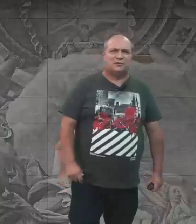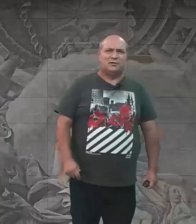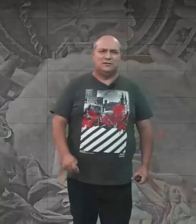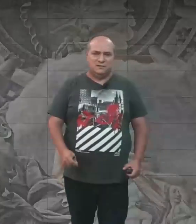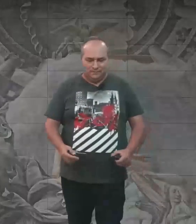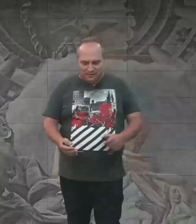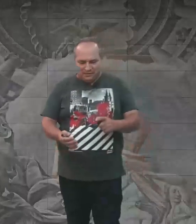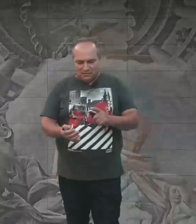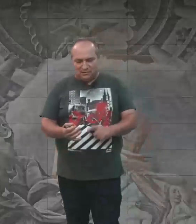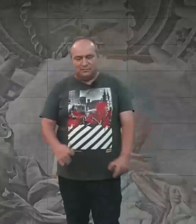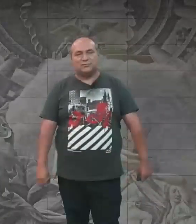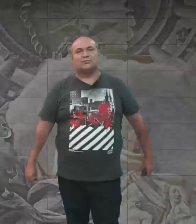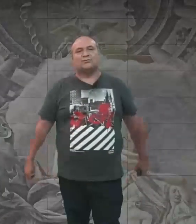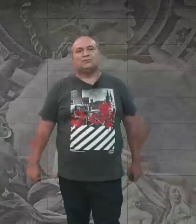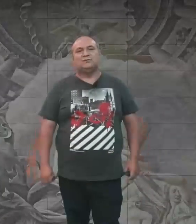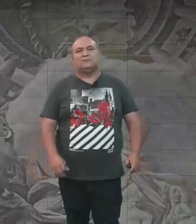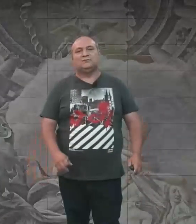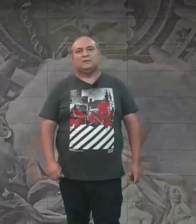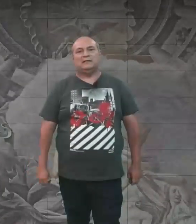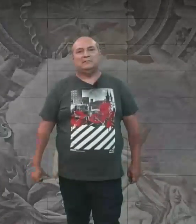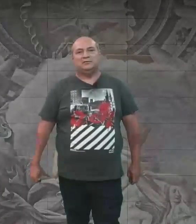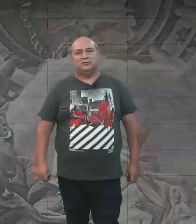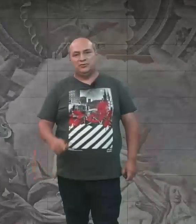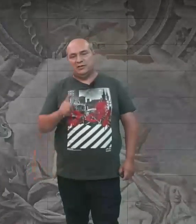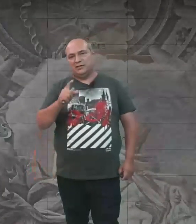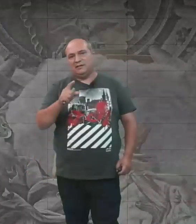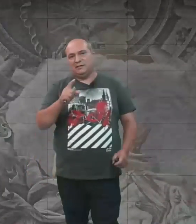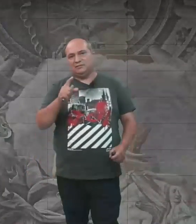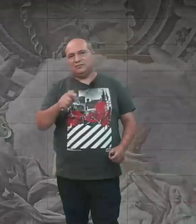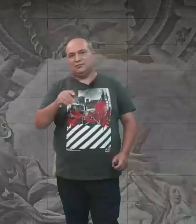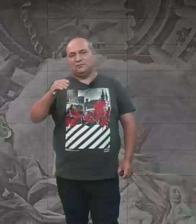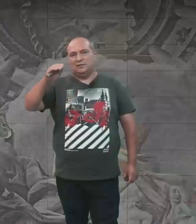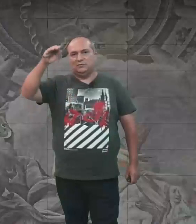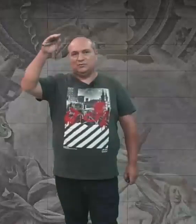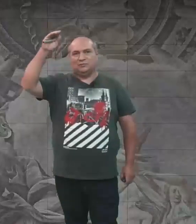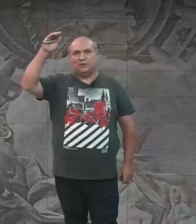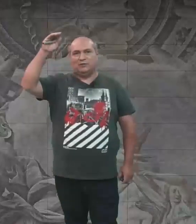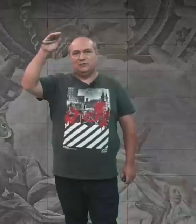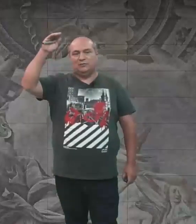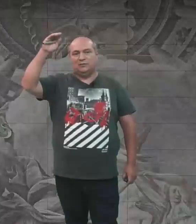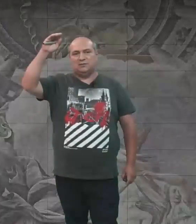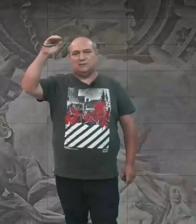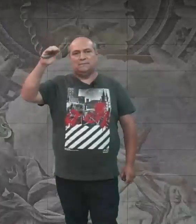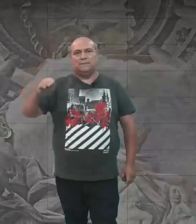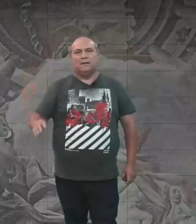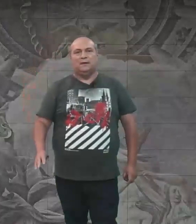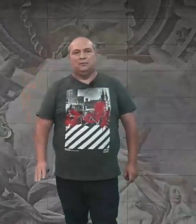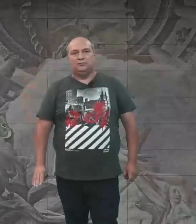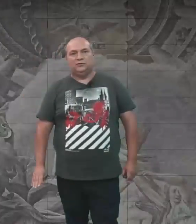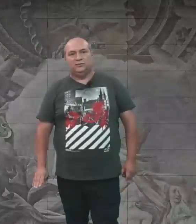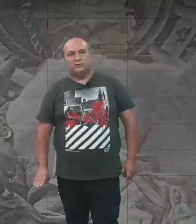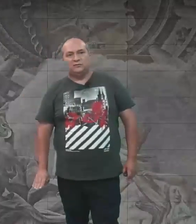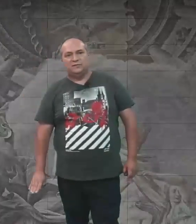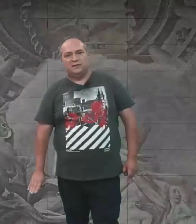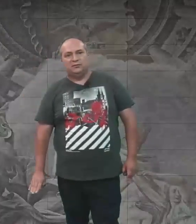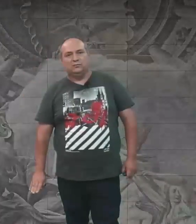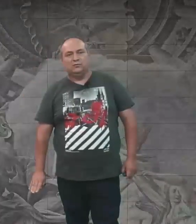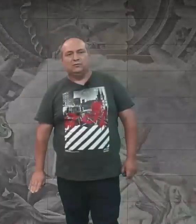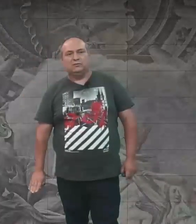os heróis. Nós falamos da mitologia grega, os deuses superiores, os